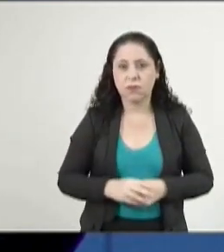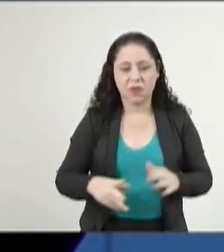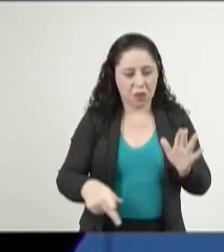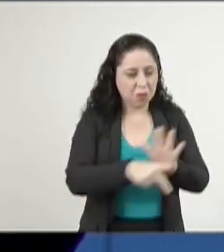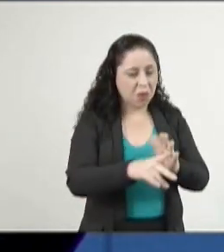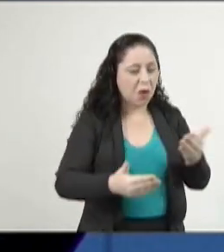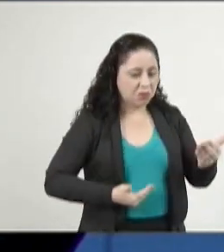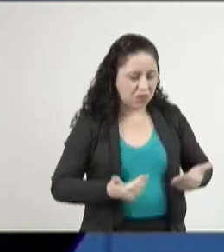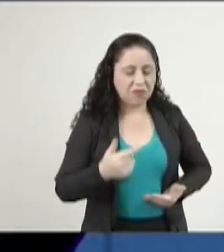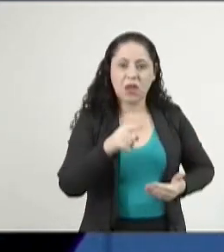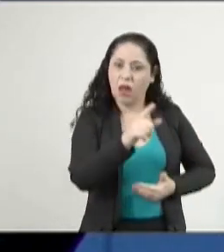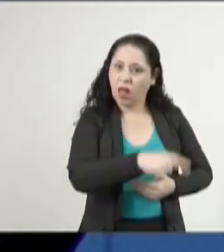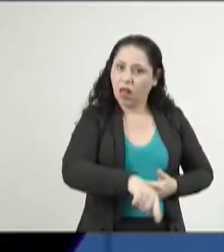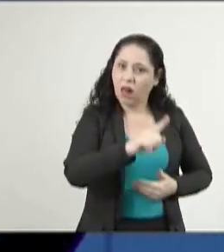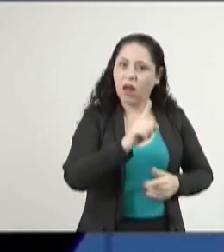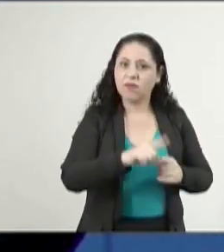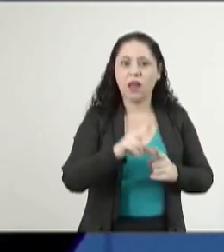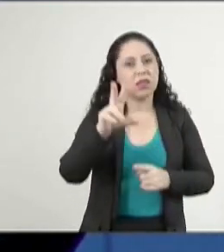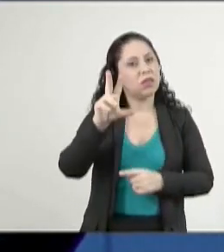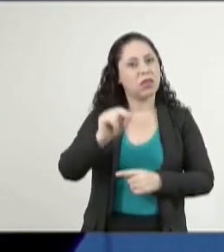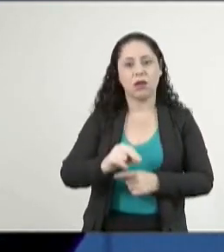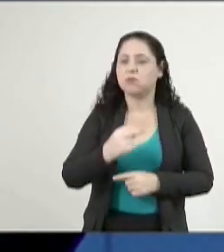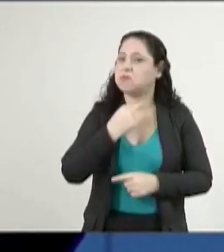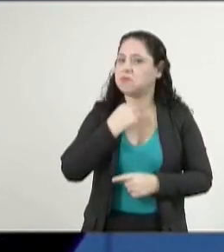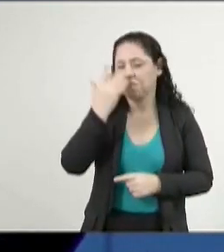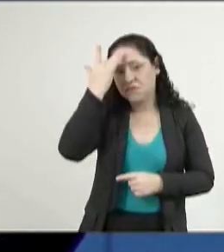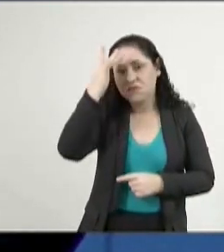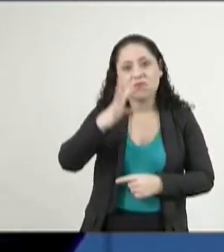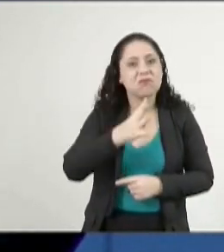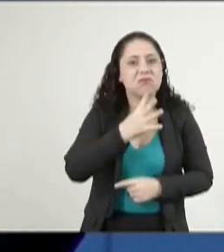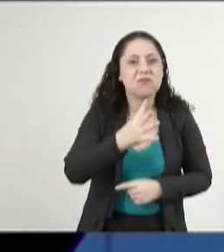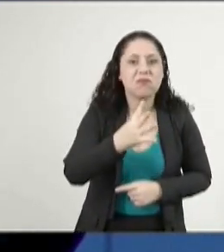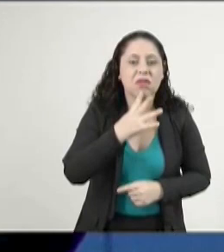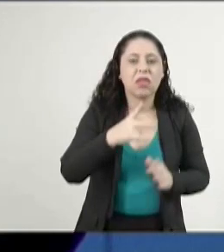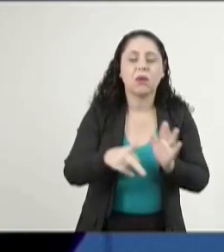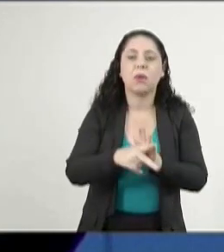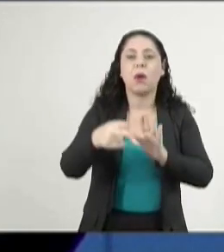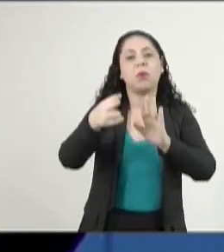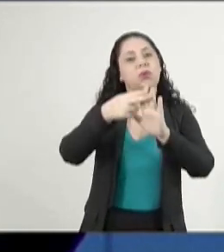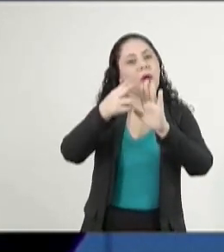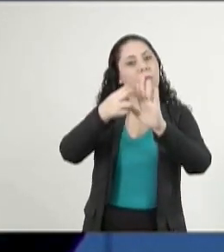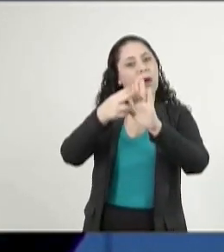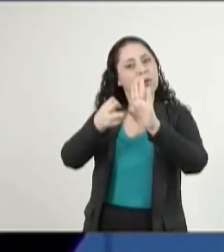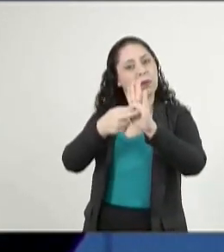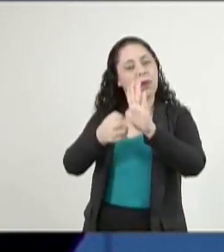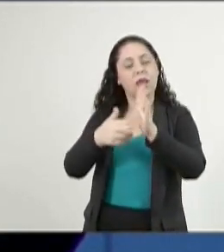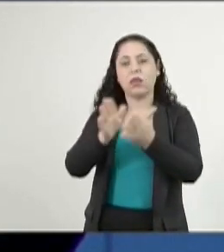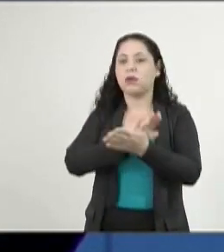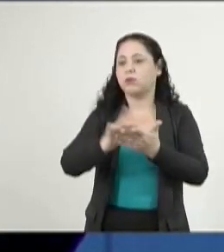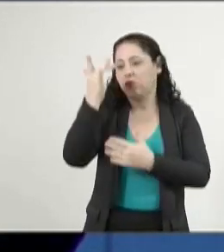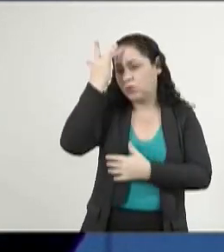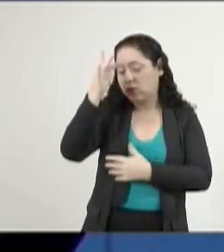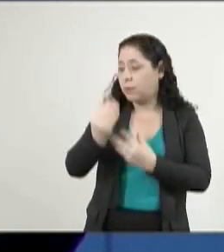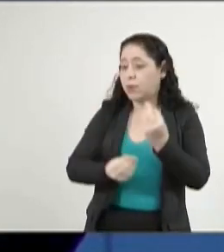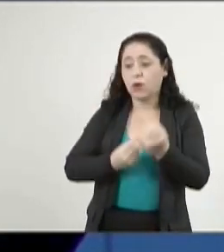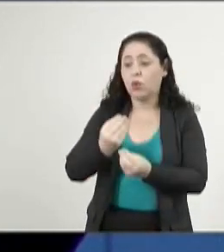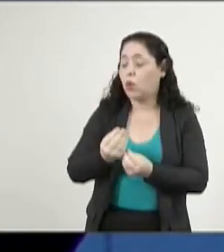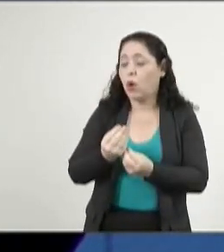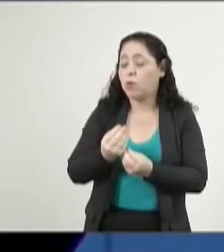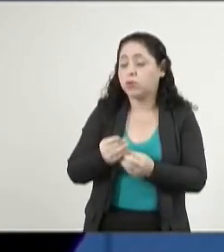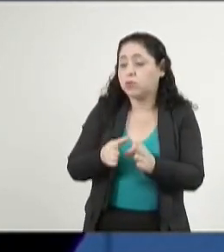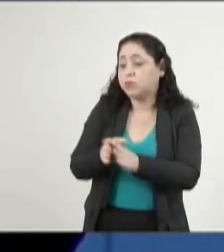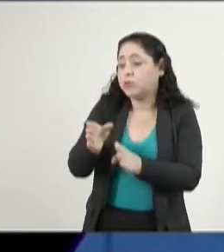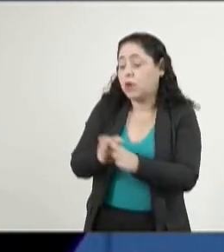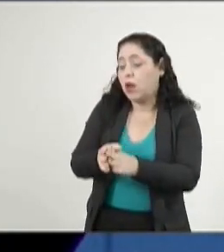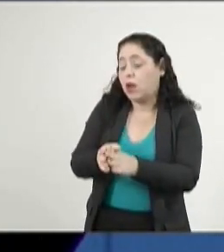próprios servidores do PROCON não possuíam conhecimento dessa norma e, não sabendo assim,